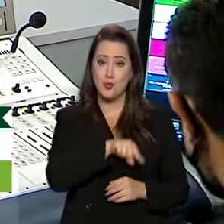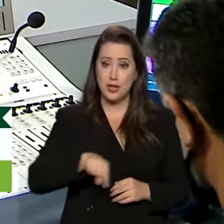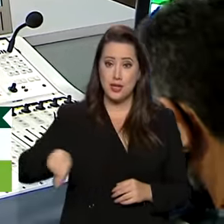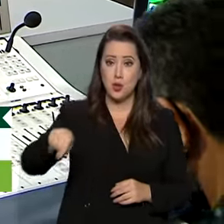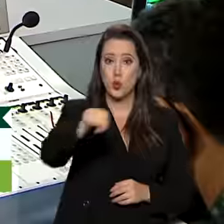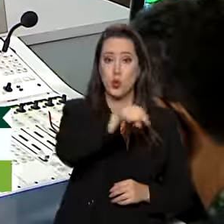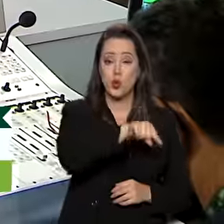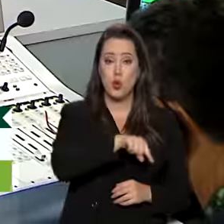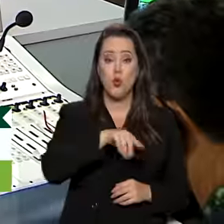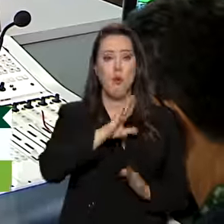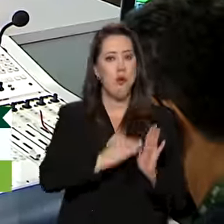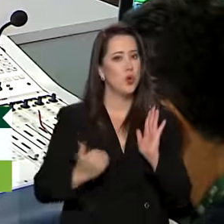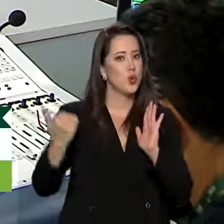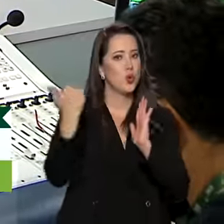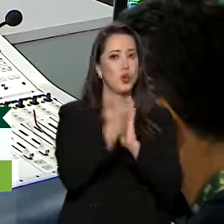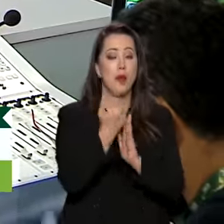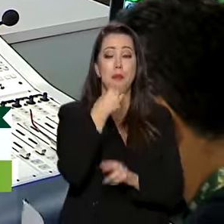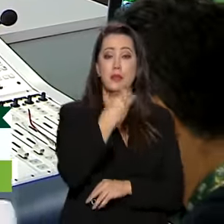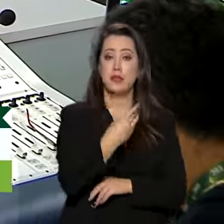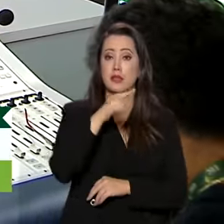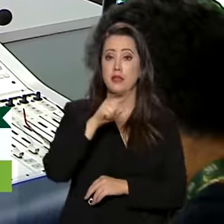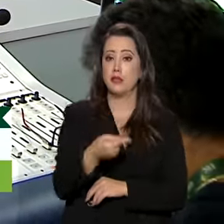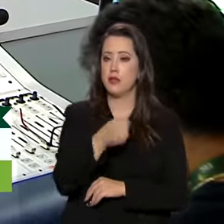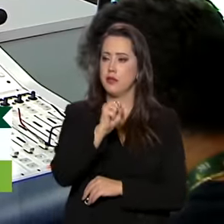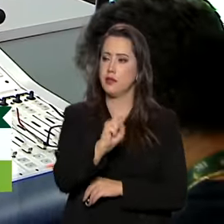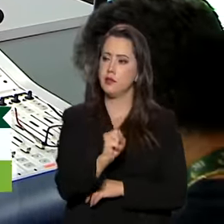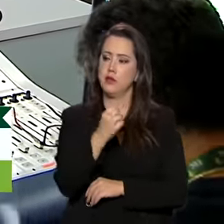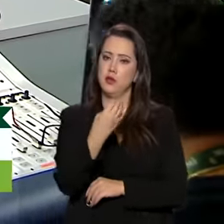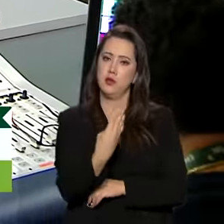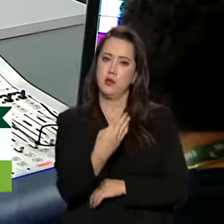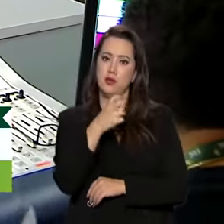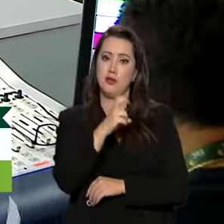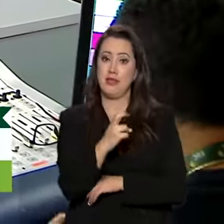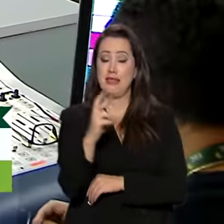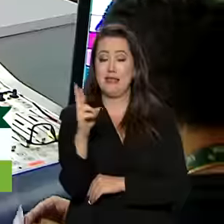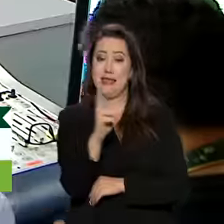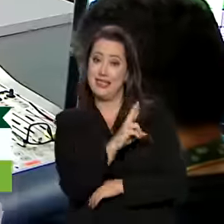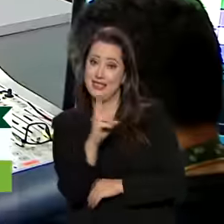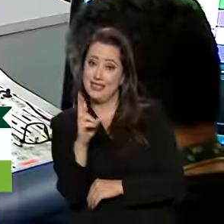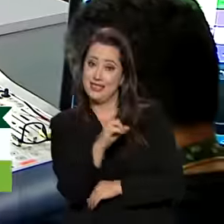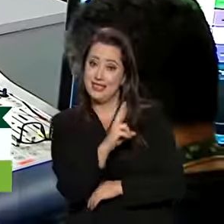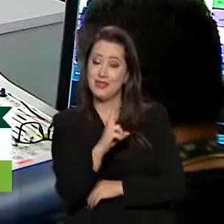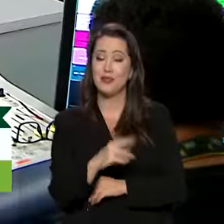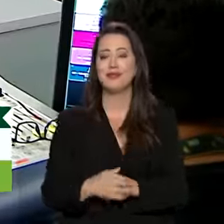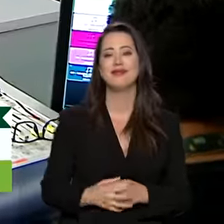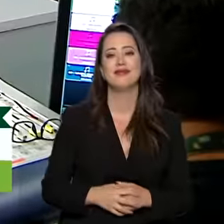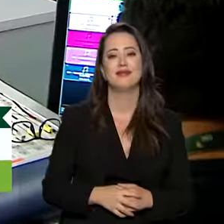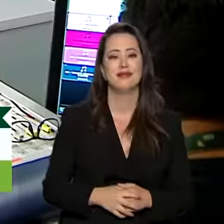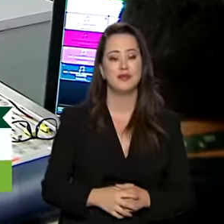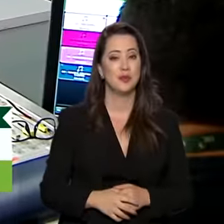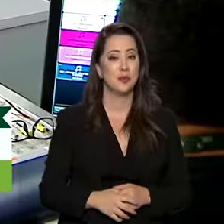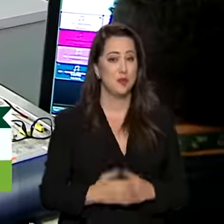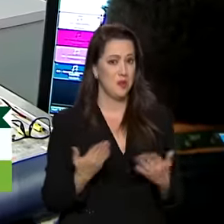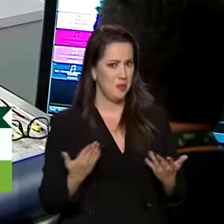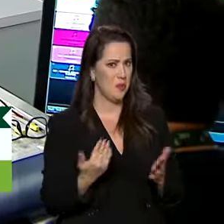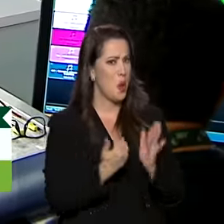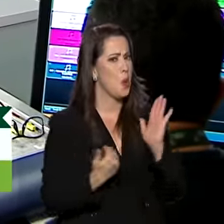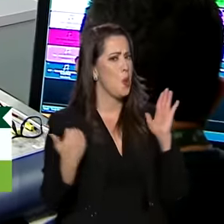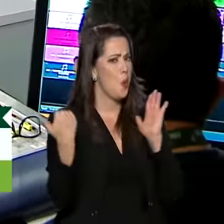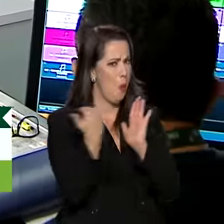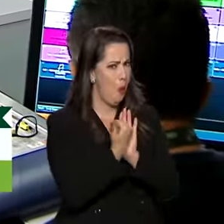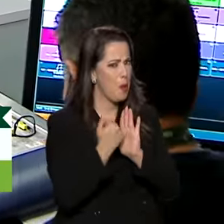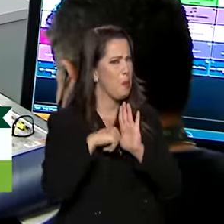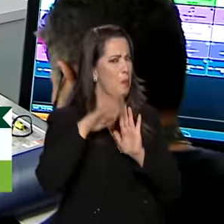essas turmas sob para 3.845 reais e63 centavos um